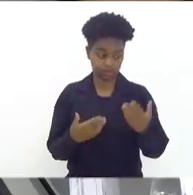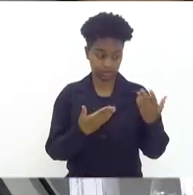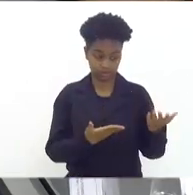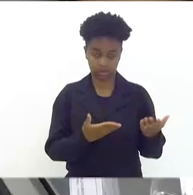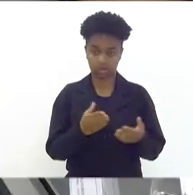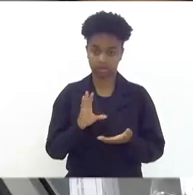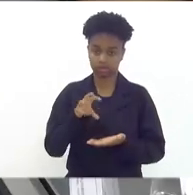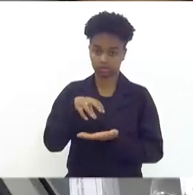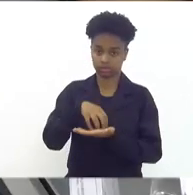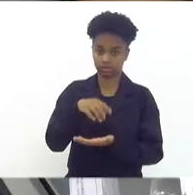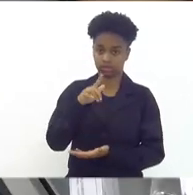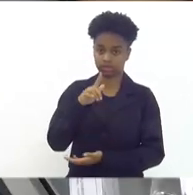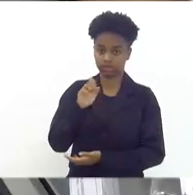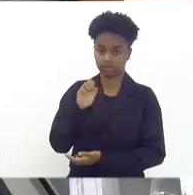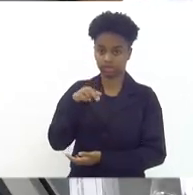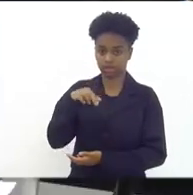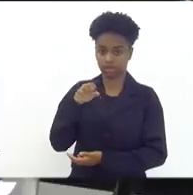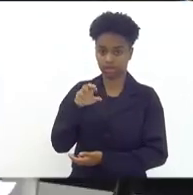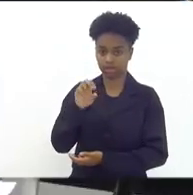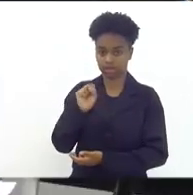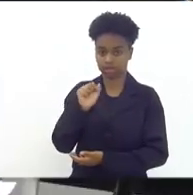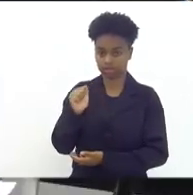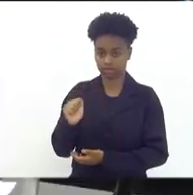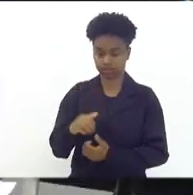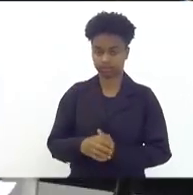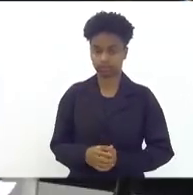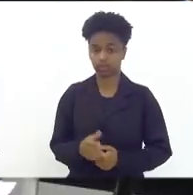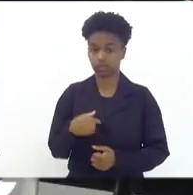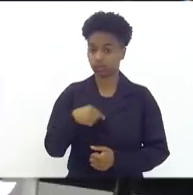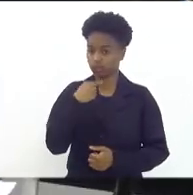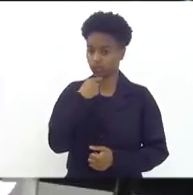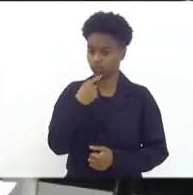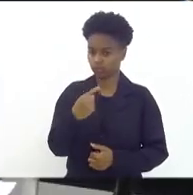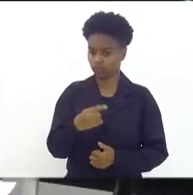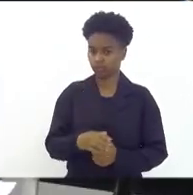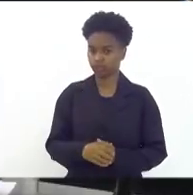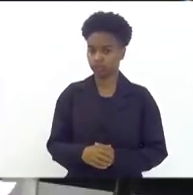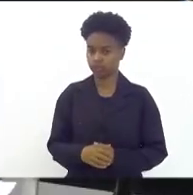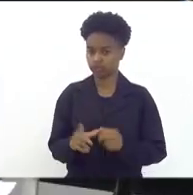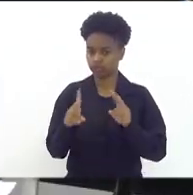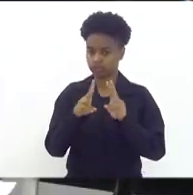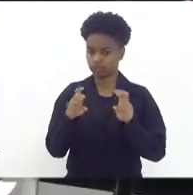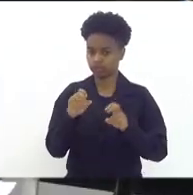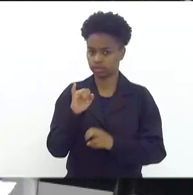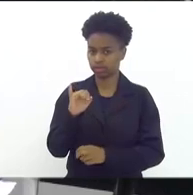uma dúvida que eu fiquei em relação a Itaperuna